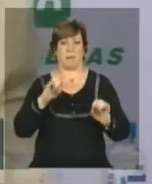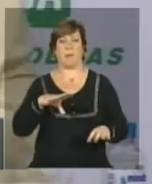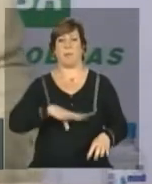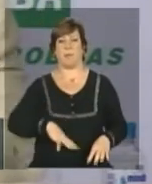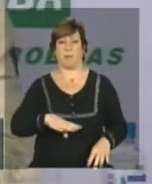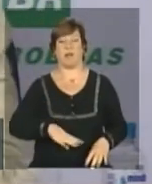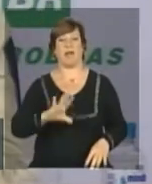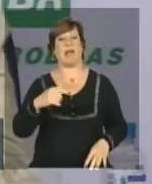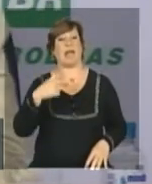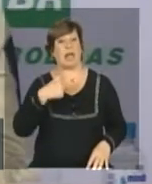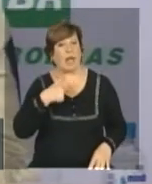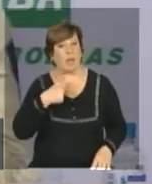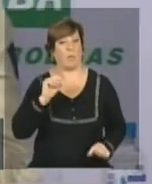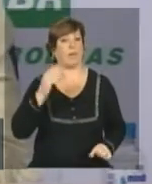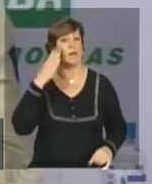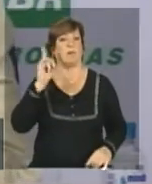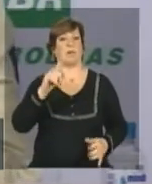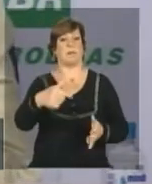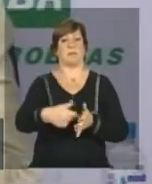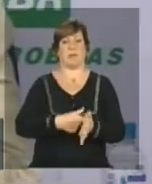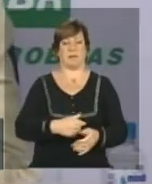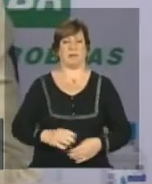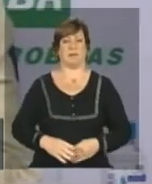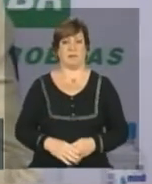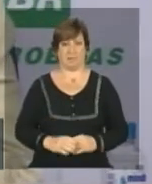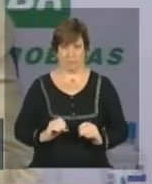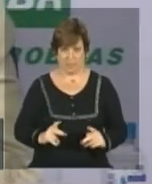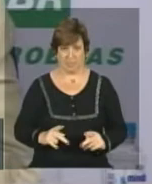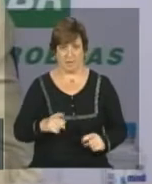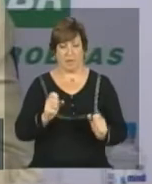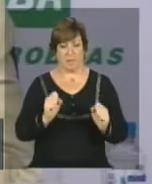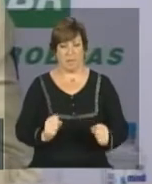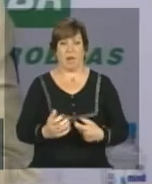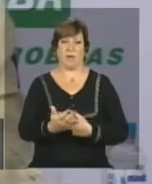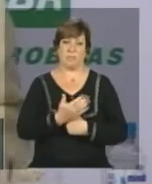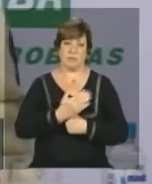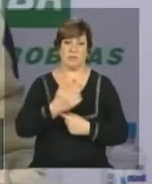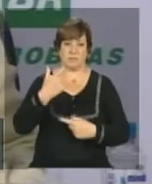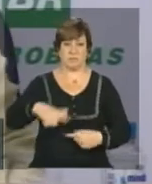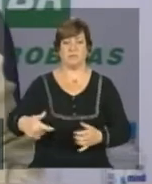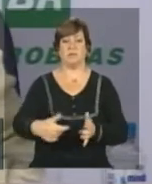português. Eu é que não entendi a pergunta. Tá? Se você puder me ajudar...